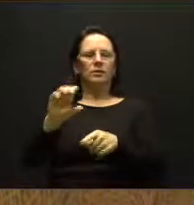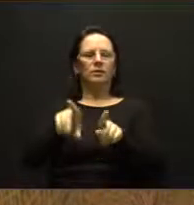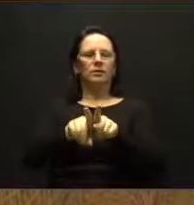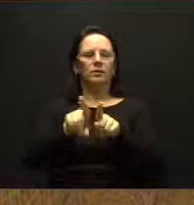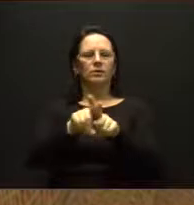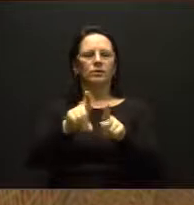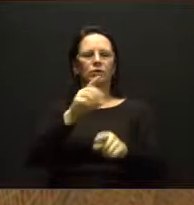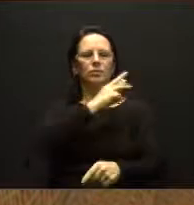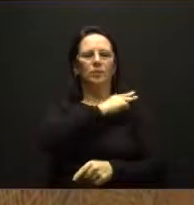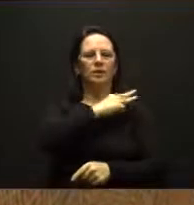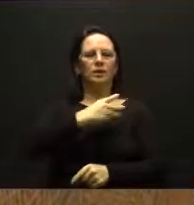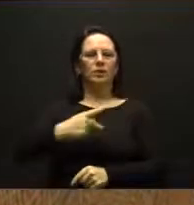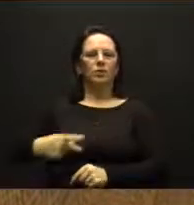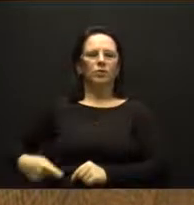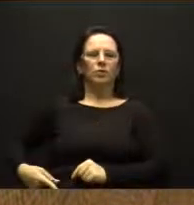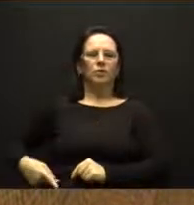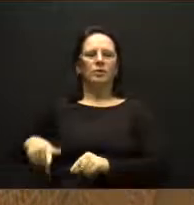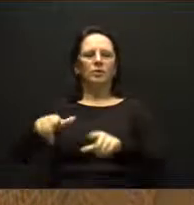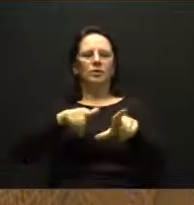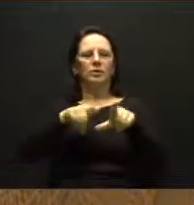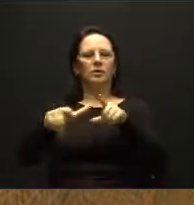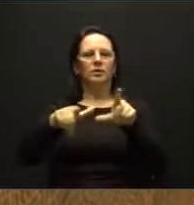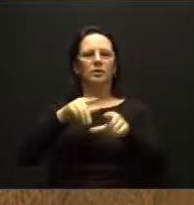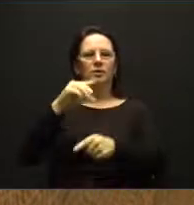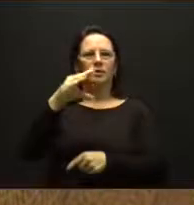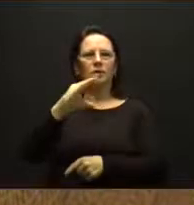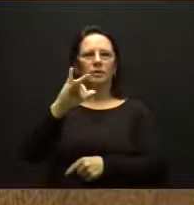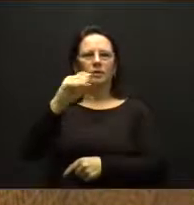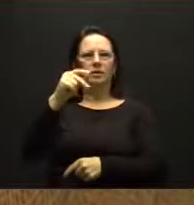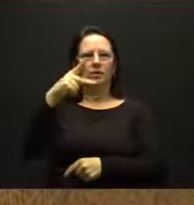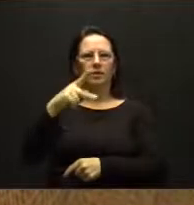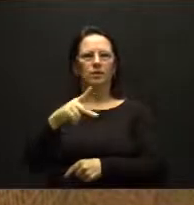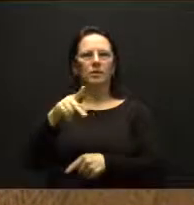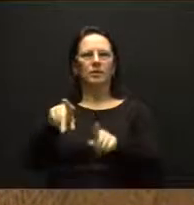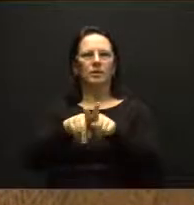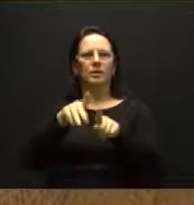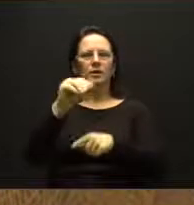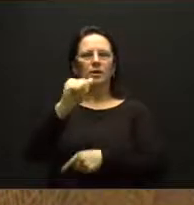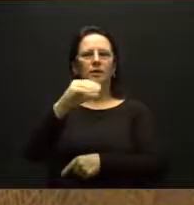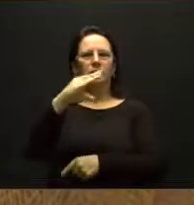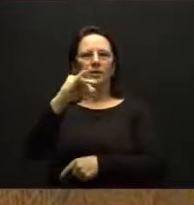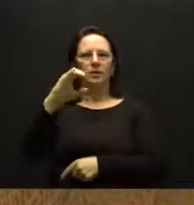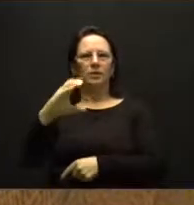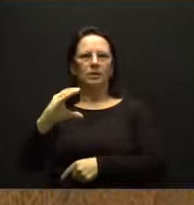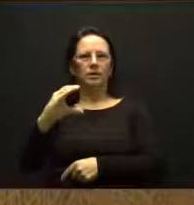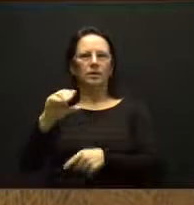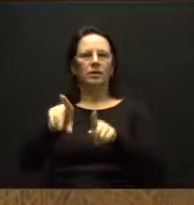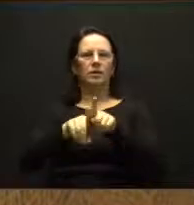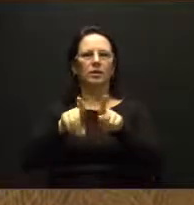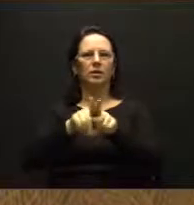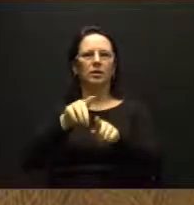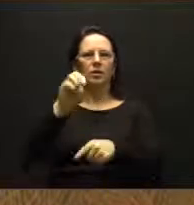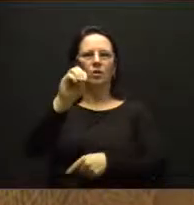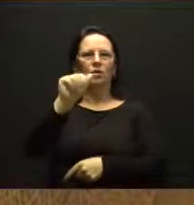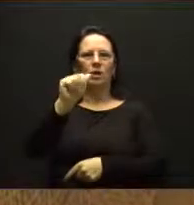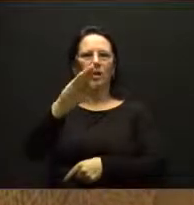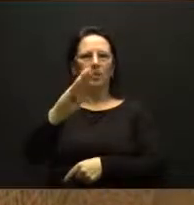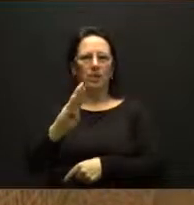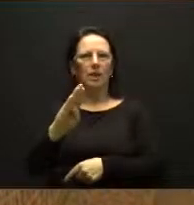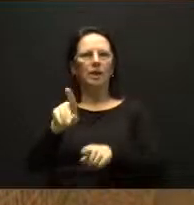ministério público do trabalho ao ciesp de cubatão acic a uab de cubatão ao poder executivo